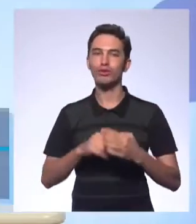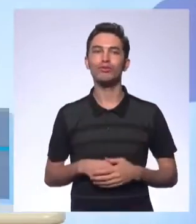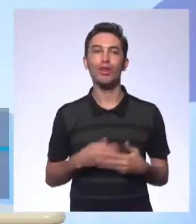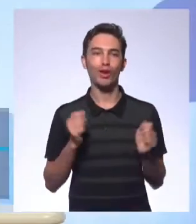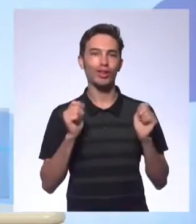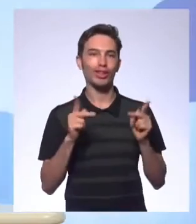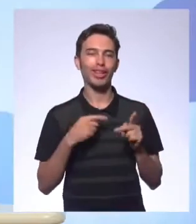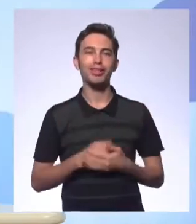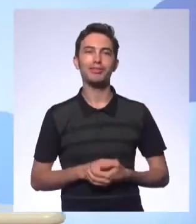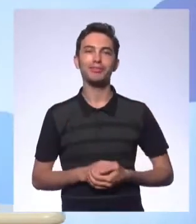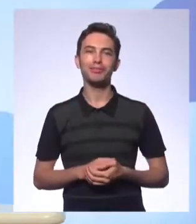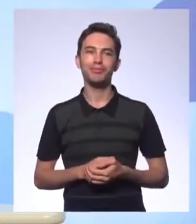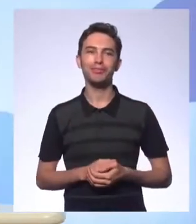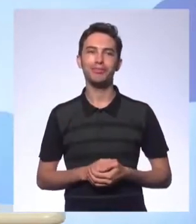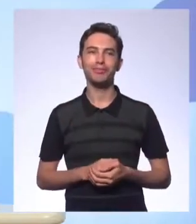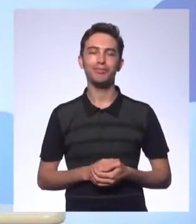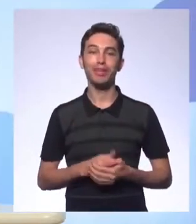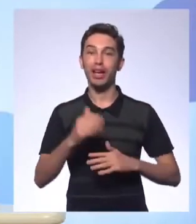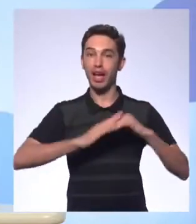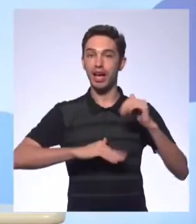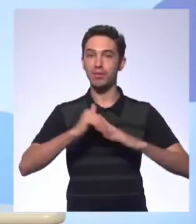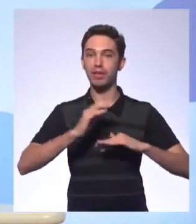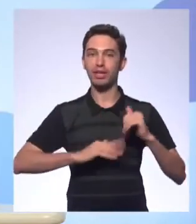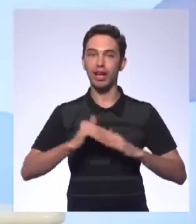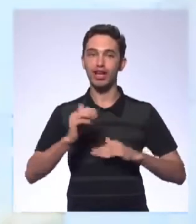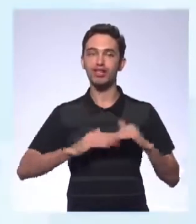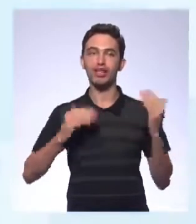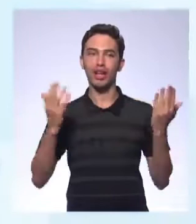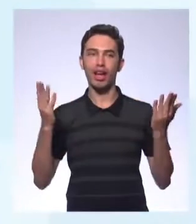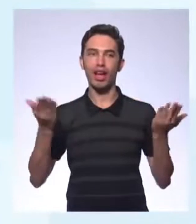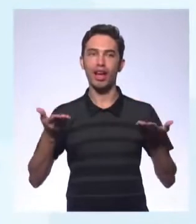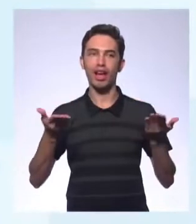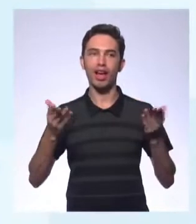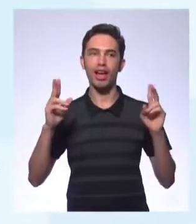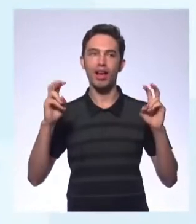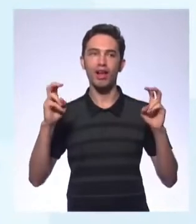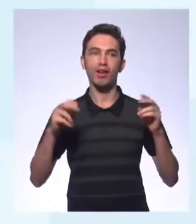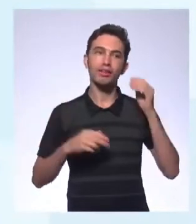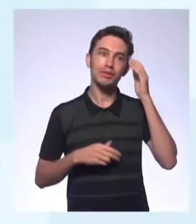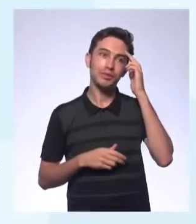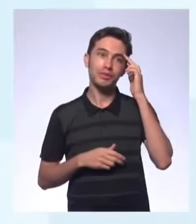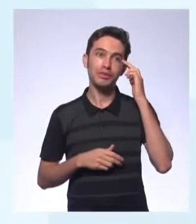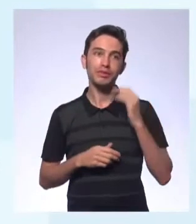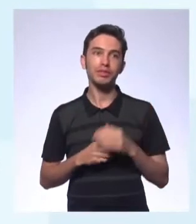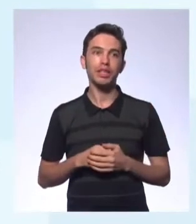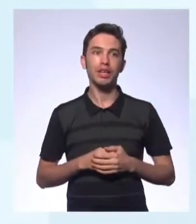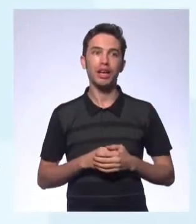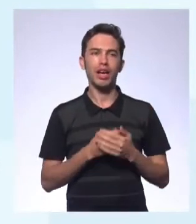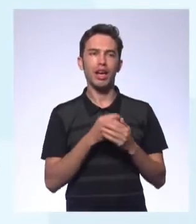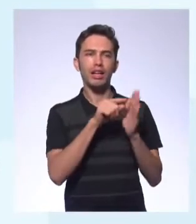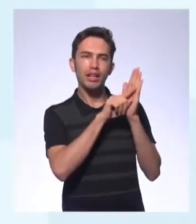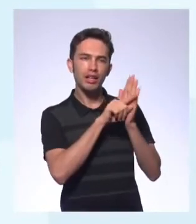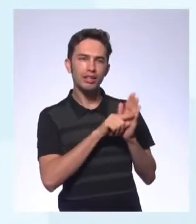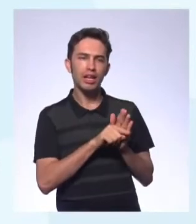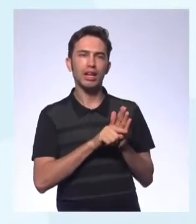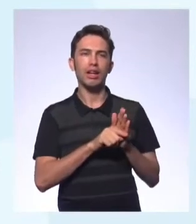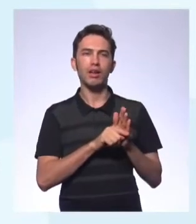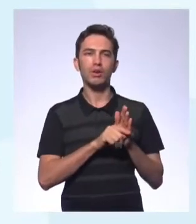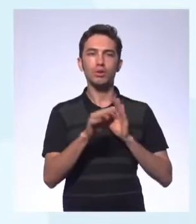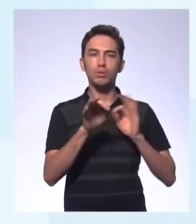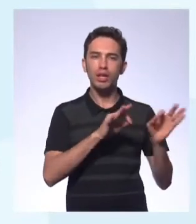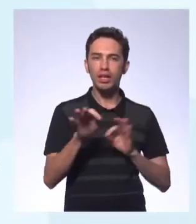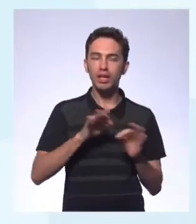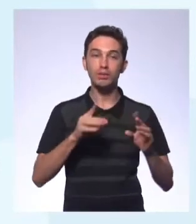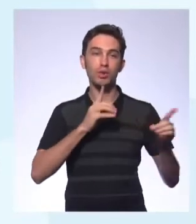bem, então vamos lá. A habilidade da aula de hoje: analisar os mecanismos e